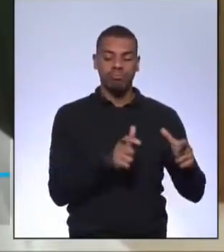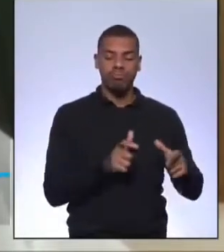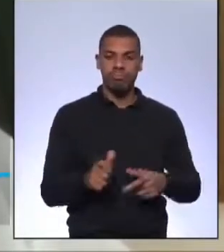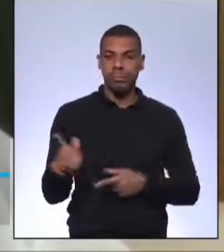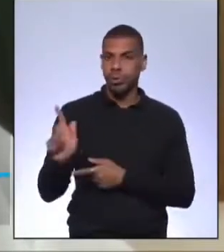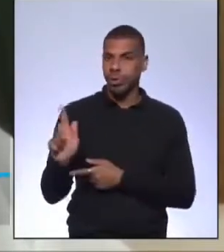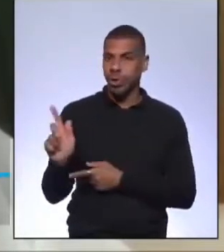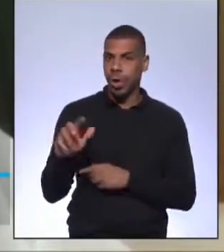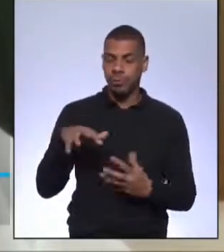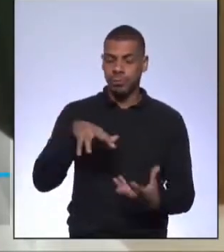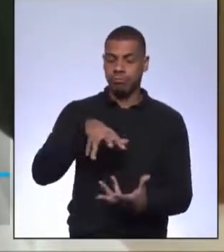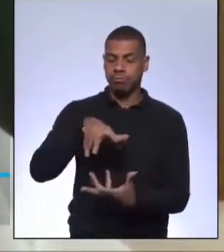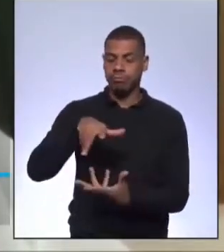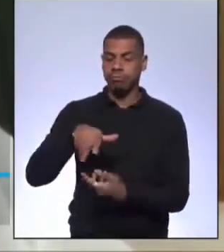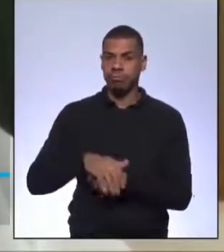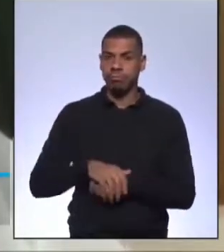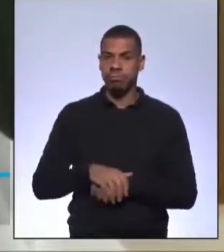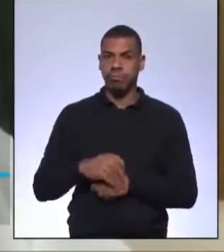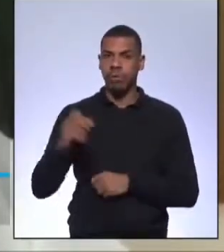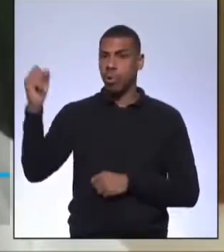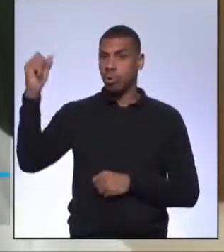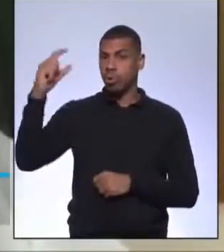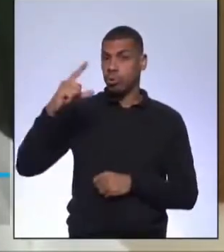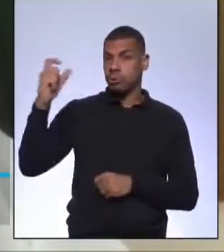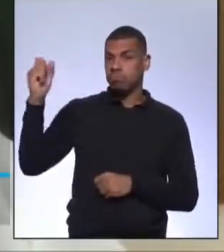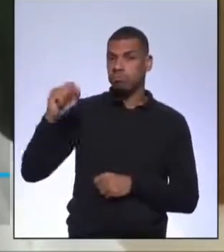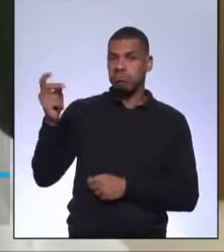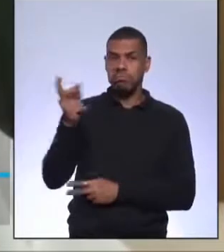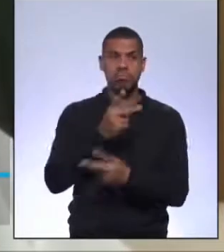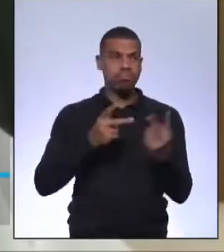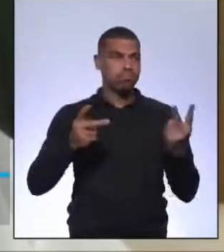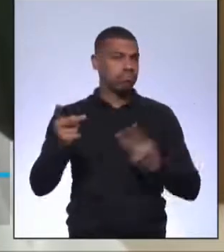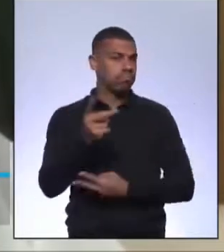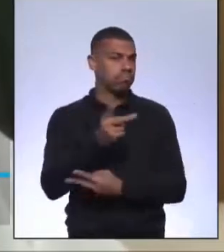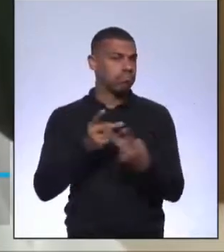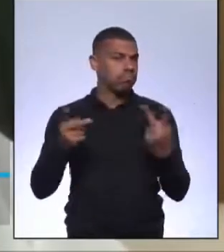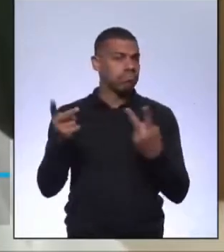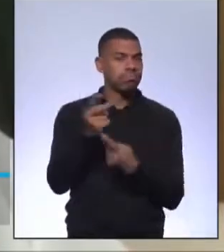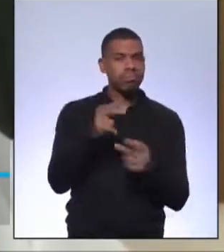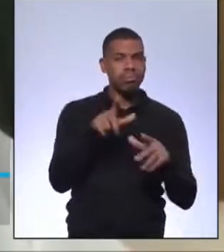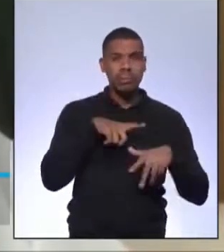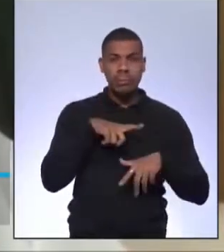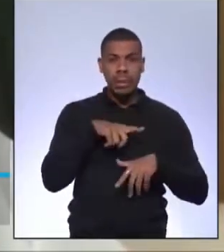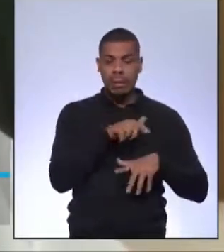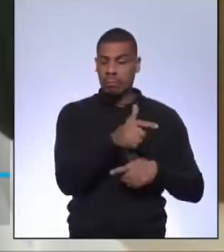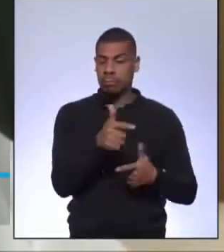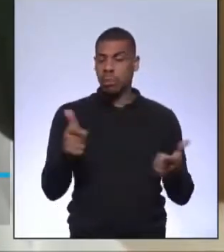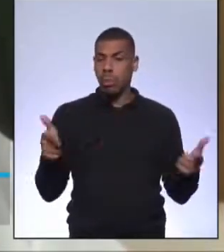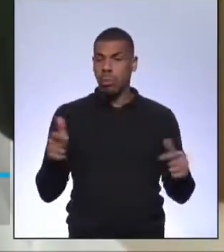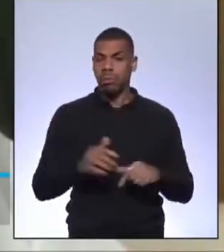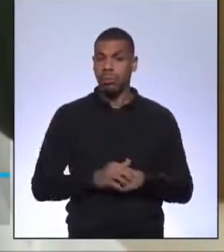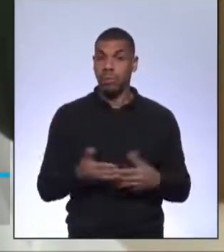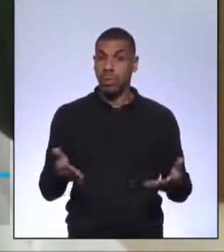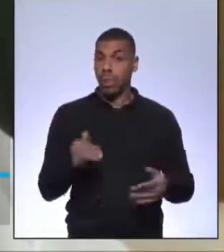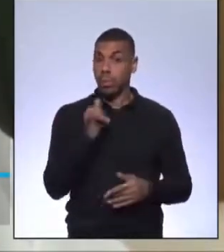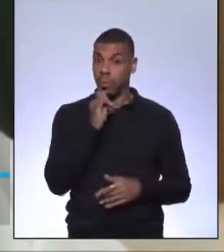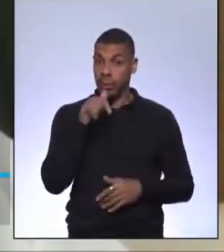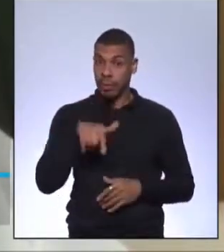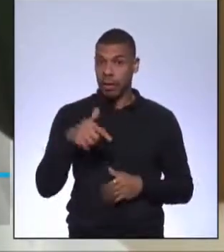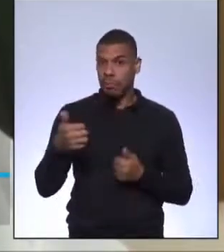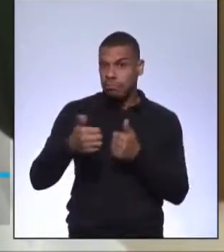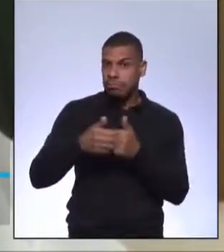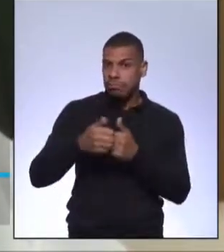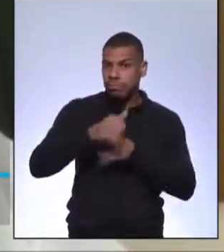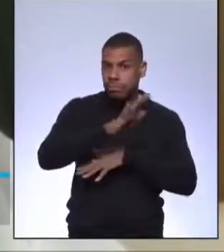geográfica, gente. À incidência solar, aos ventos que conseguem entrar aqui ou não. Né, ó, aqui a gente já está próximo do mar. Aqui